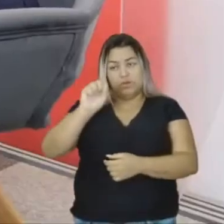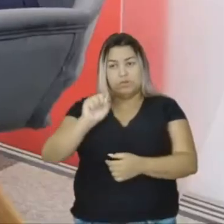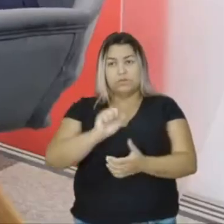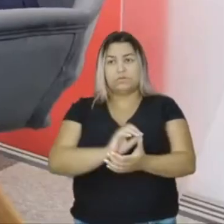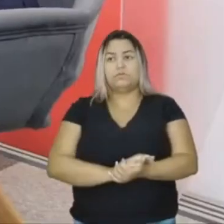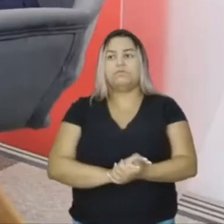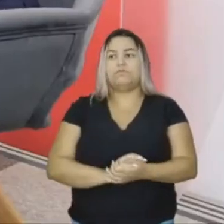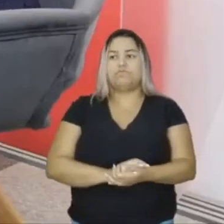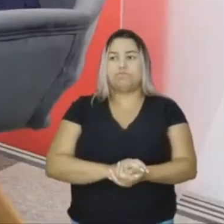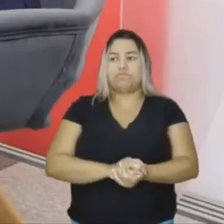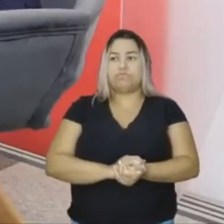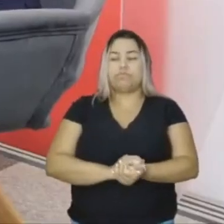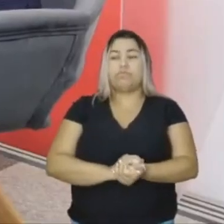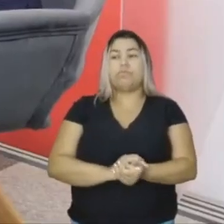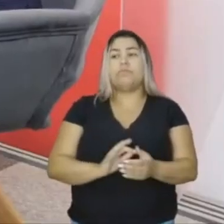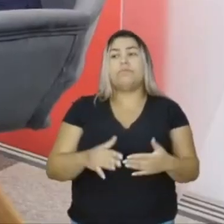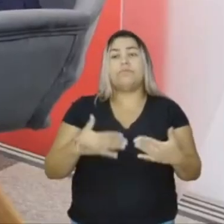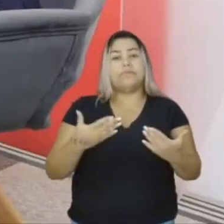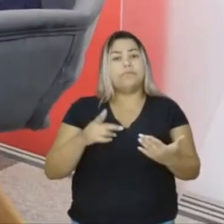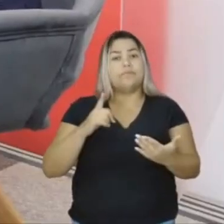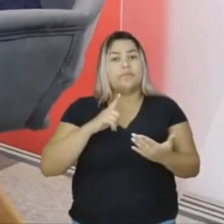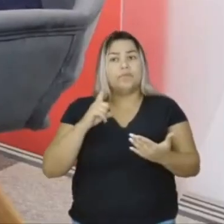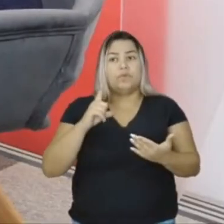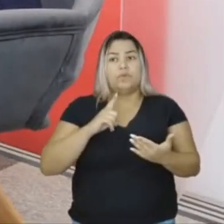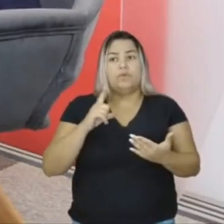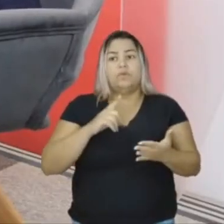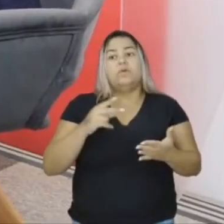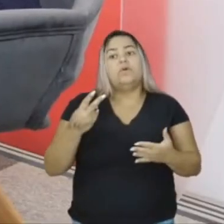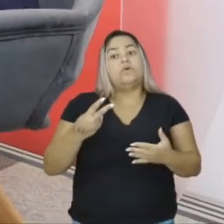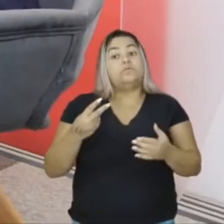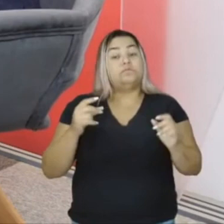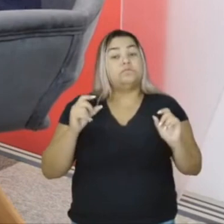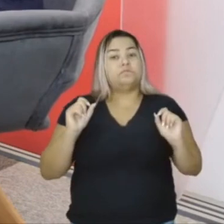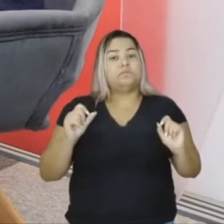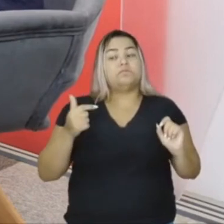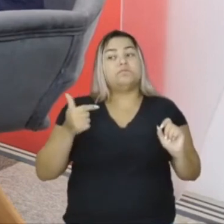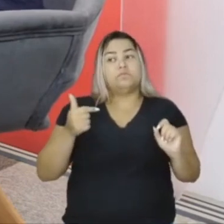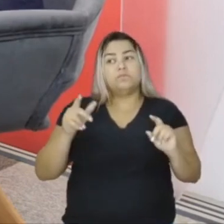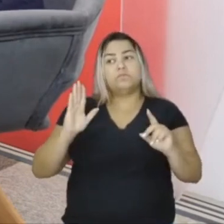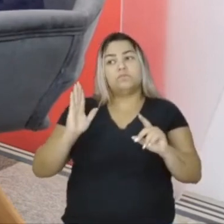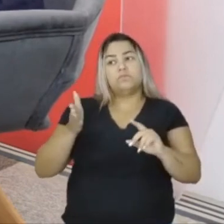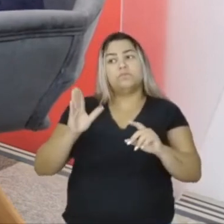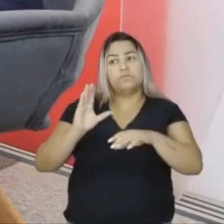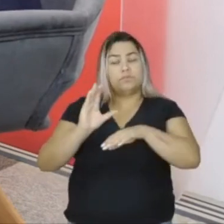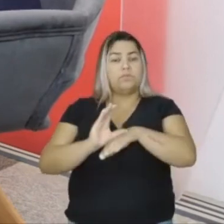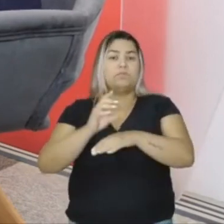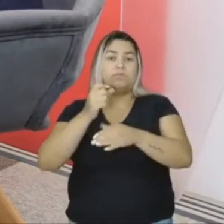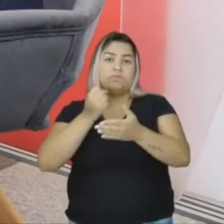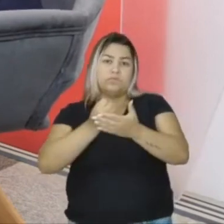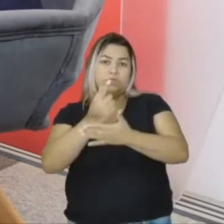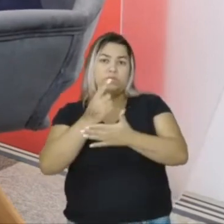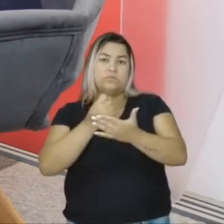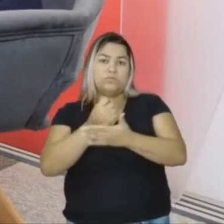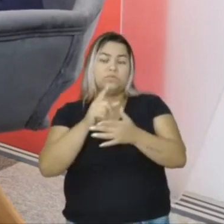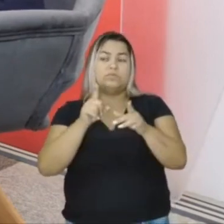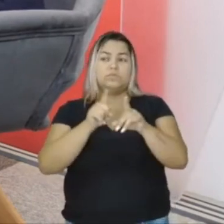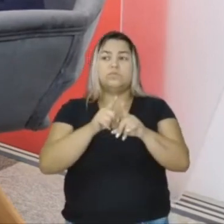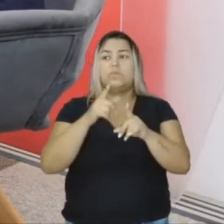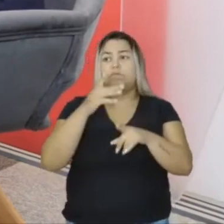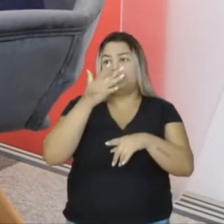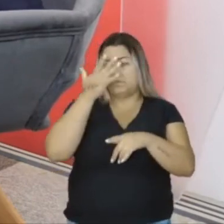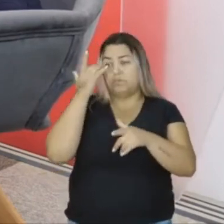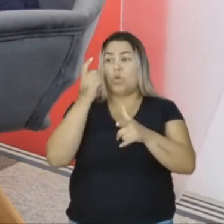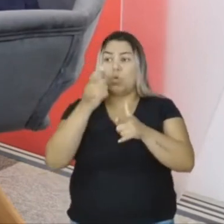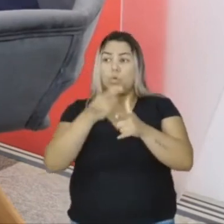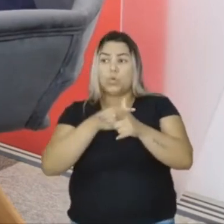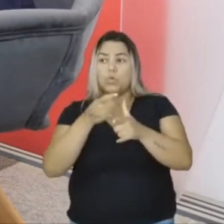Então, e tem depois a segunda etapa, que já tem previsão constitucional para cobrar lucros e dividendos, porque também